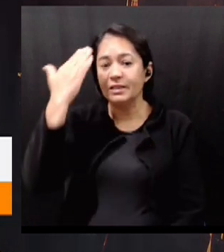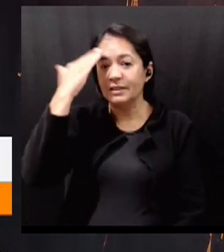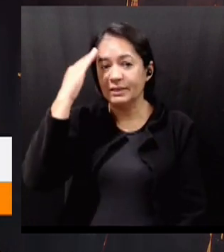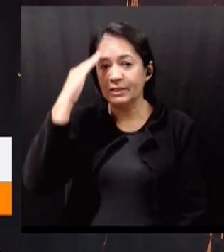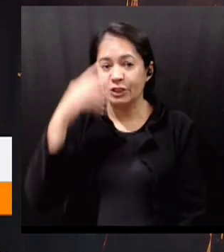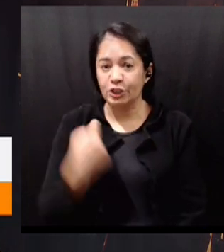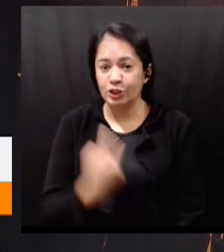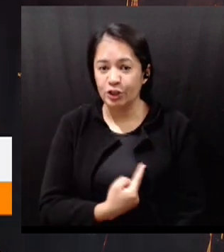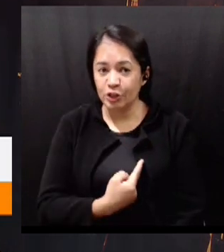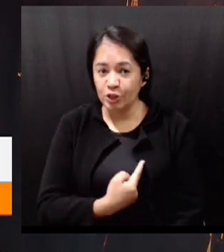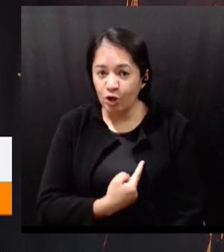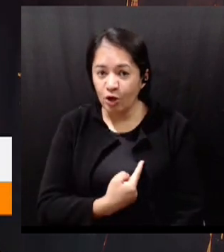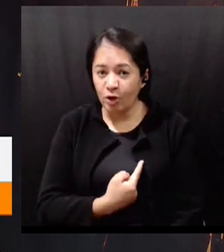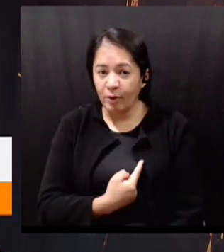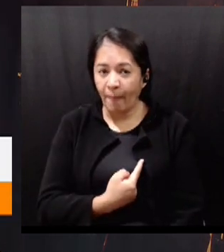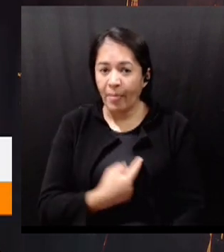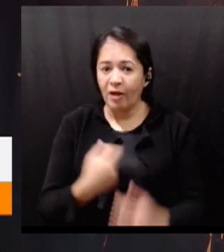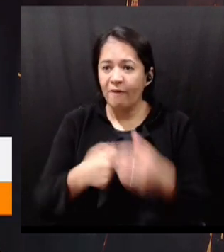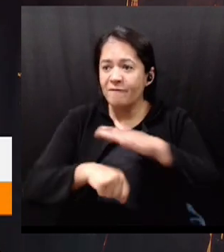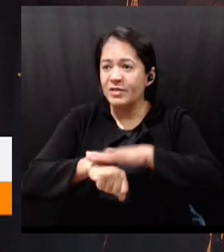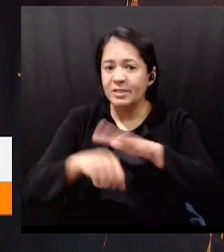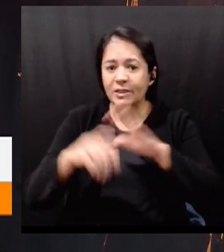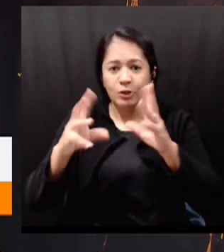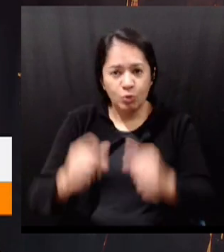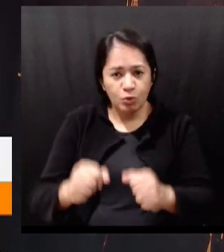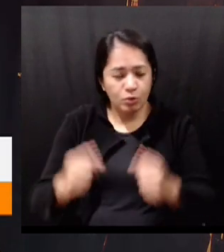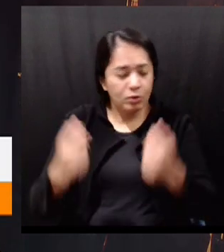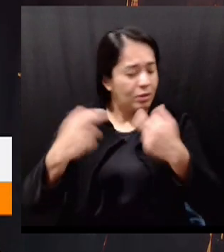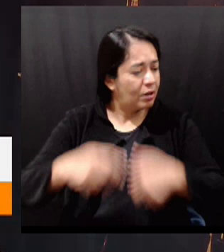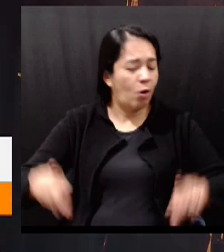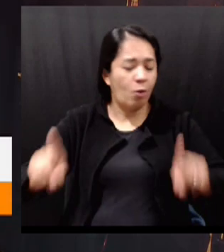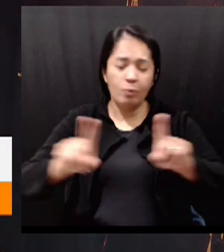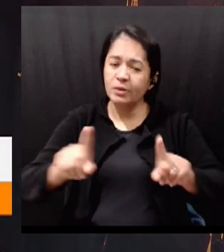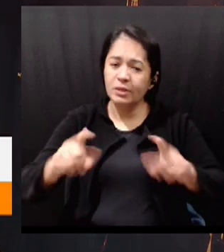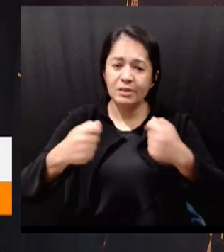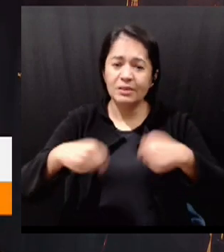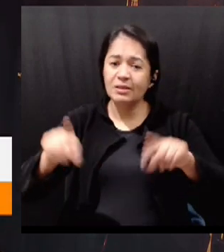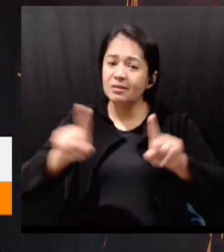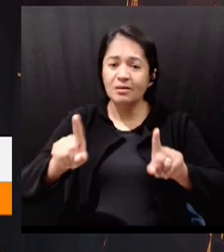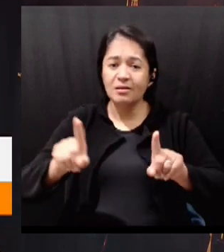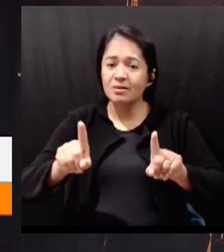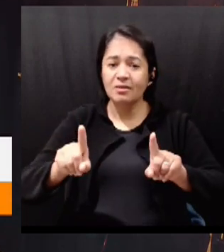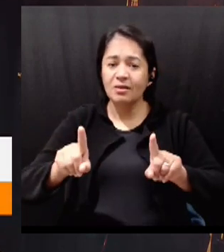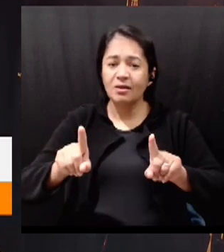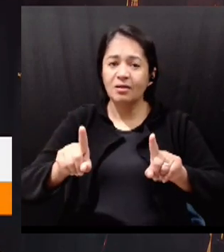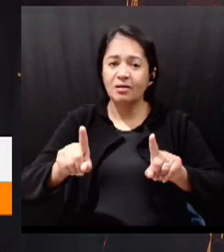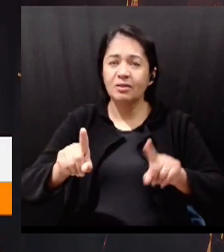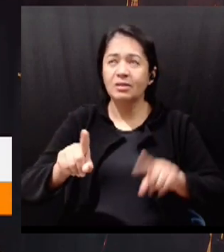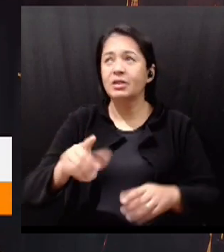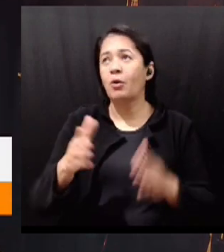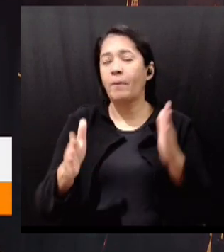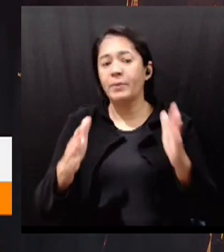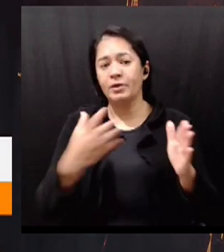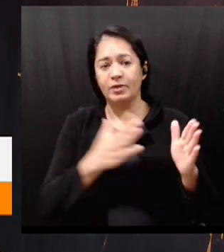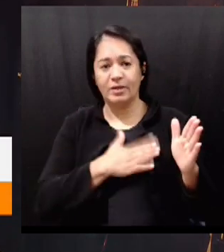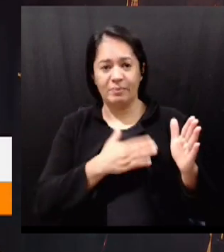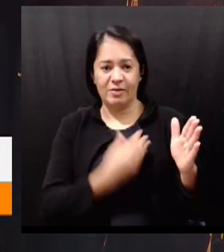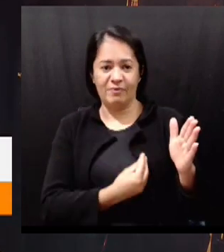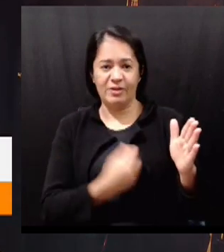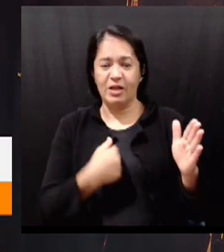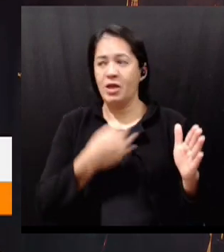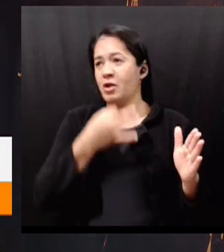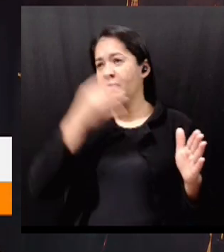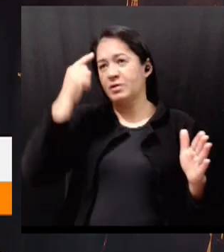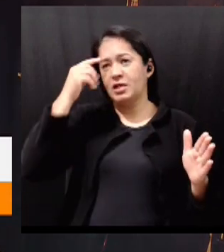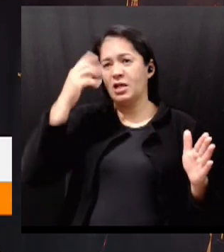dar conta de tudo, nós não somos Mulher Maravilha, esse negócio houve uma época da vida que eu achava legal ser Mulher Maravilha, hoje não,